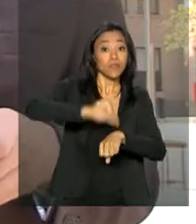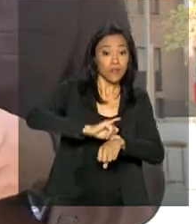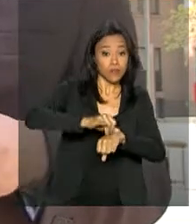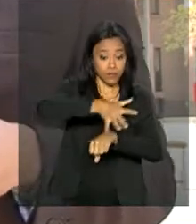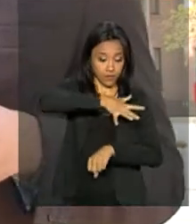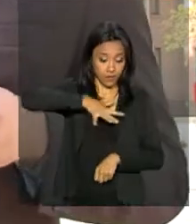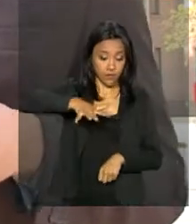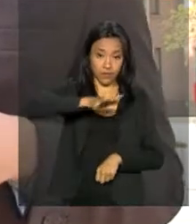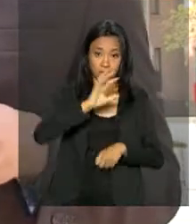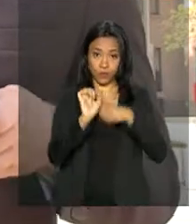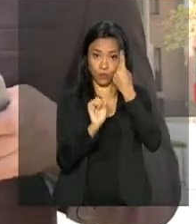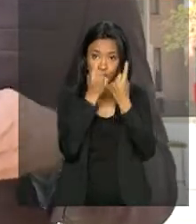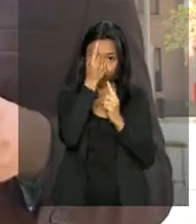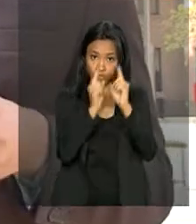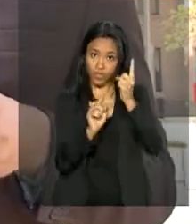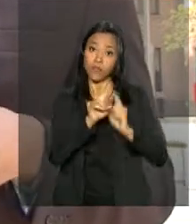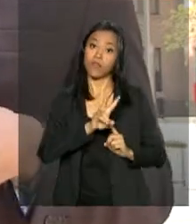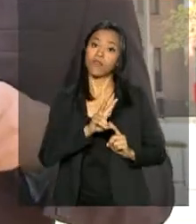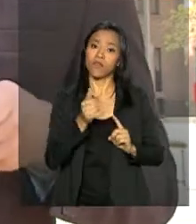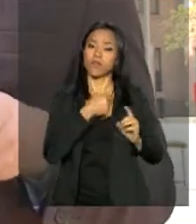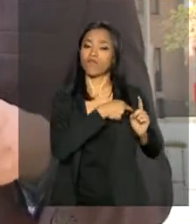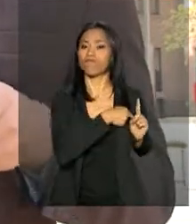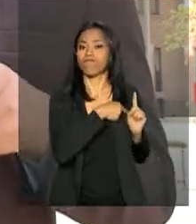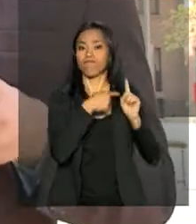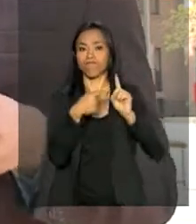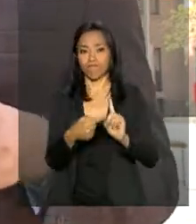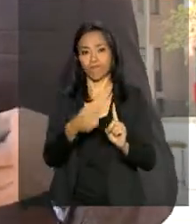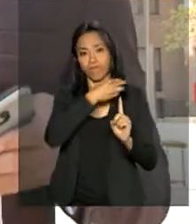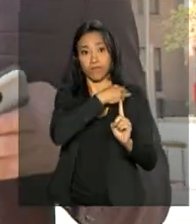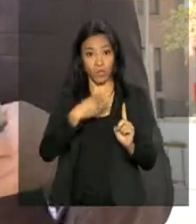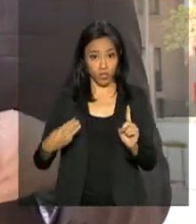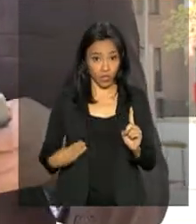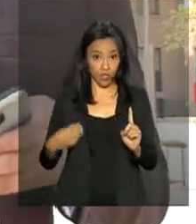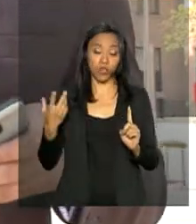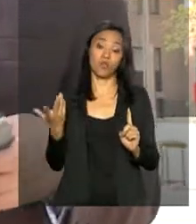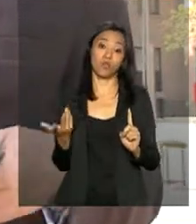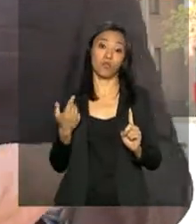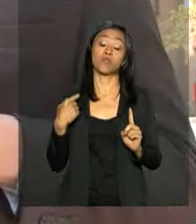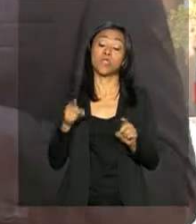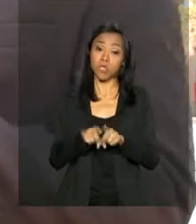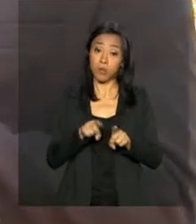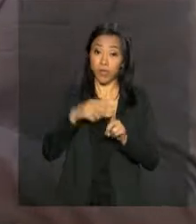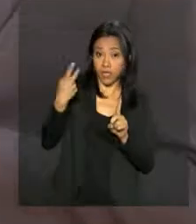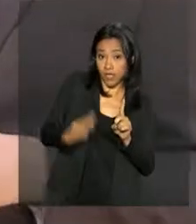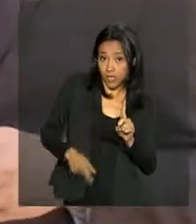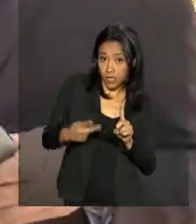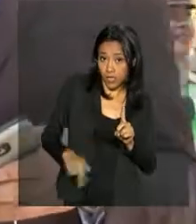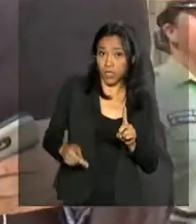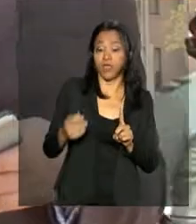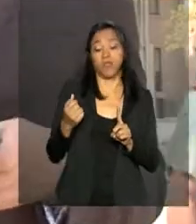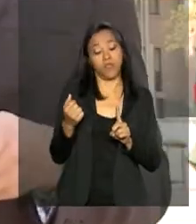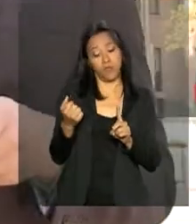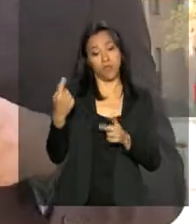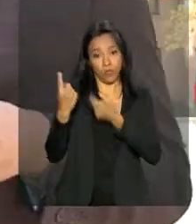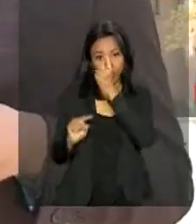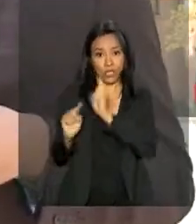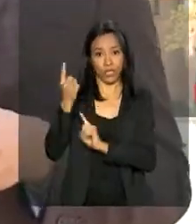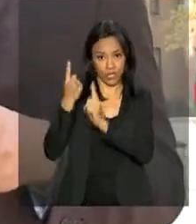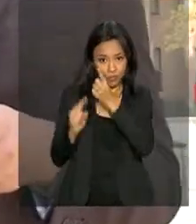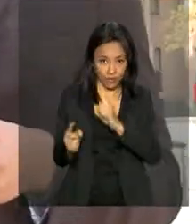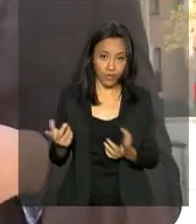ele vai acompanhado de ministros brasileiros e de autoridades chilenas ele vai prestar homenagem